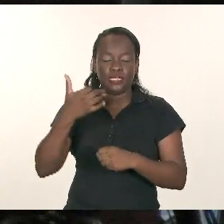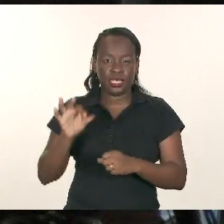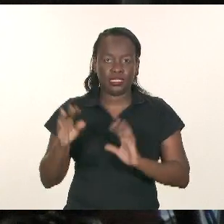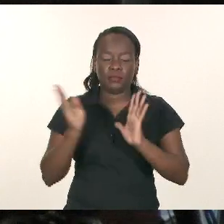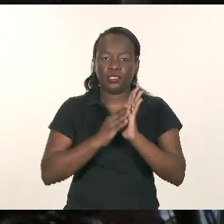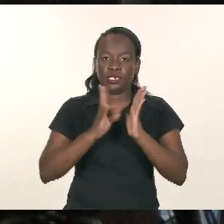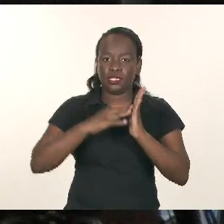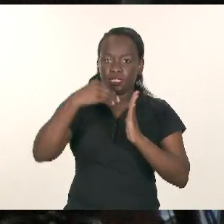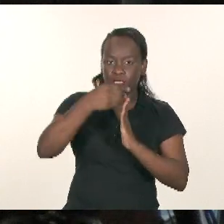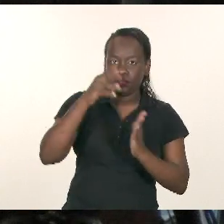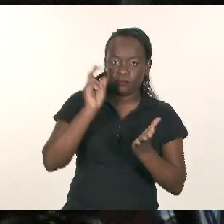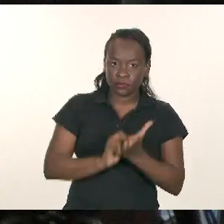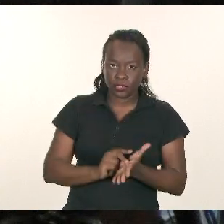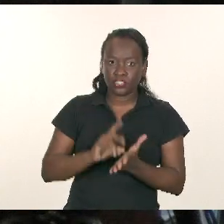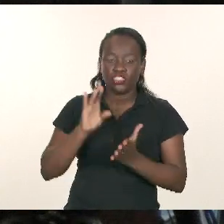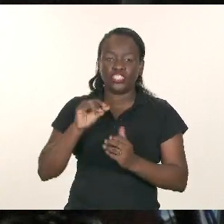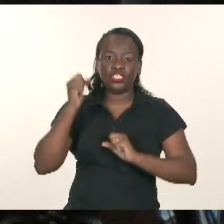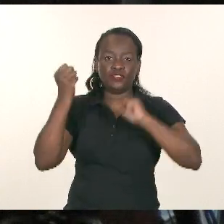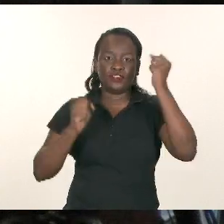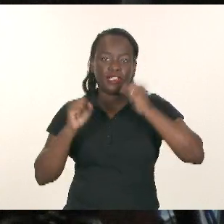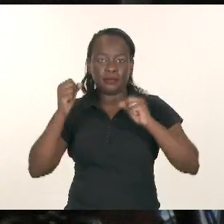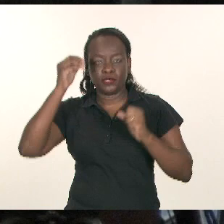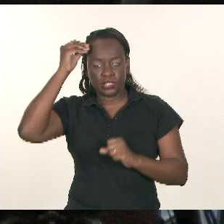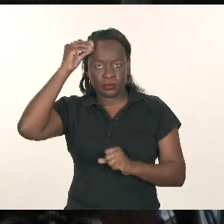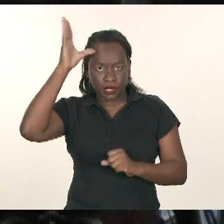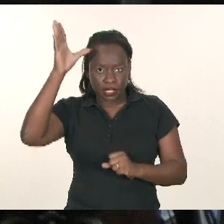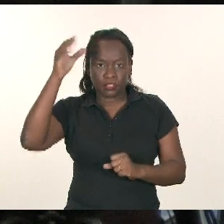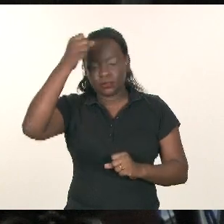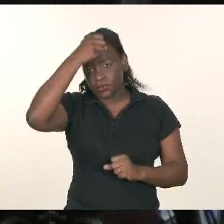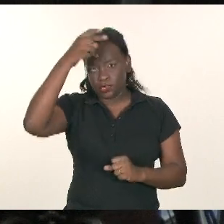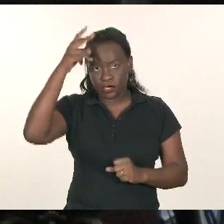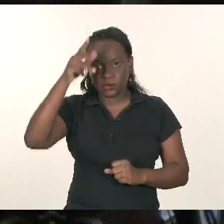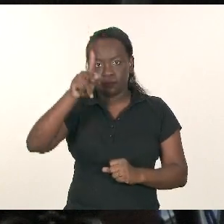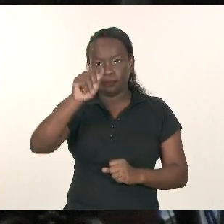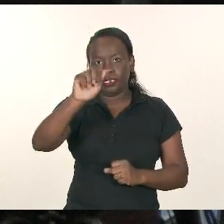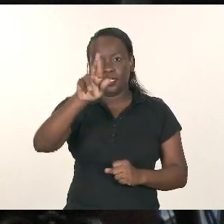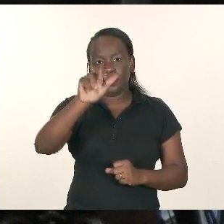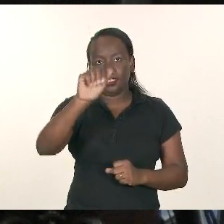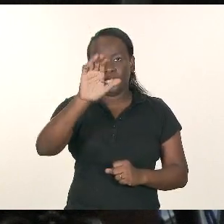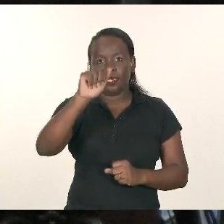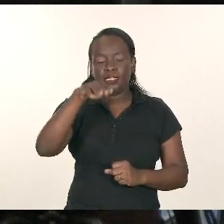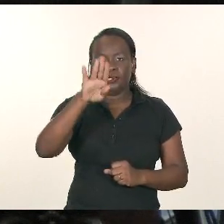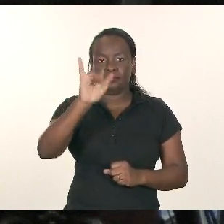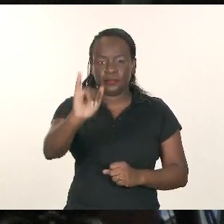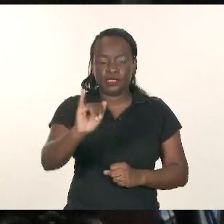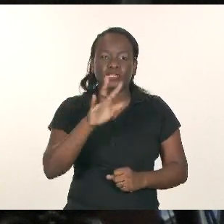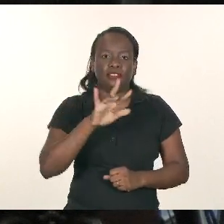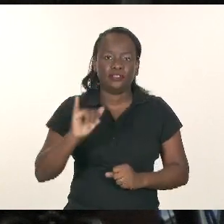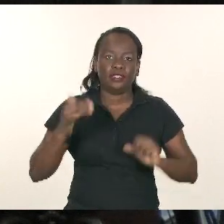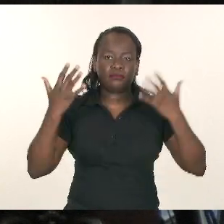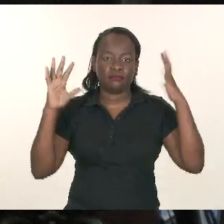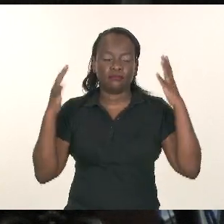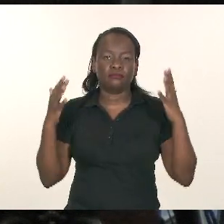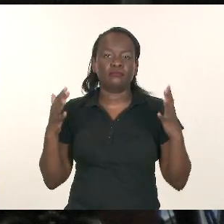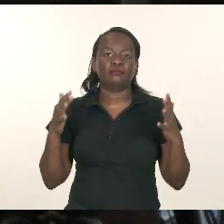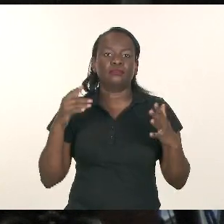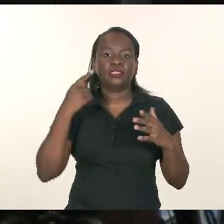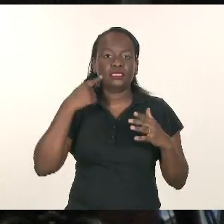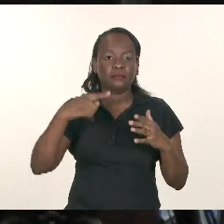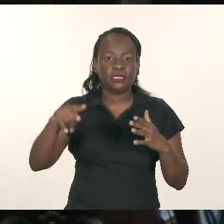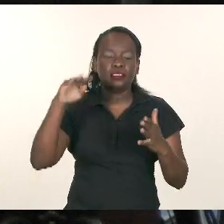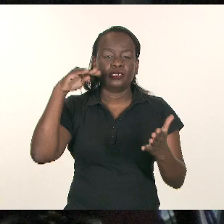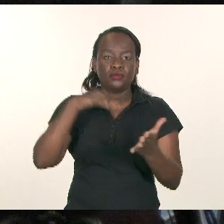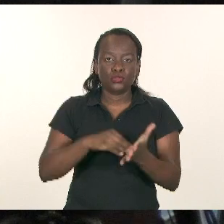do Estado do Rio de Janeiro o Dia da Fábrica do Conhecimento, no município de Paracambi, que será comemorada na penúltima semana